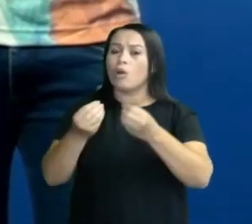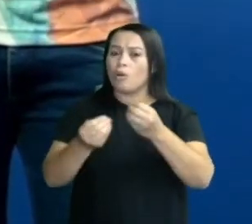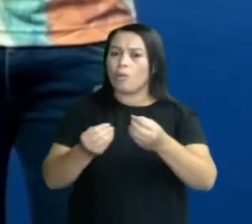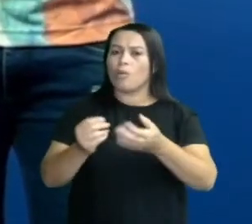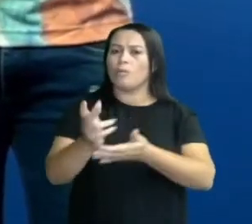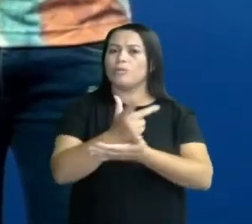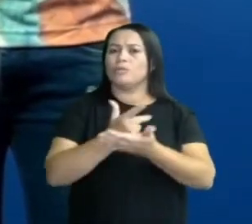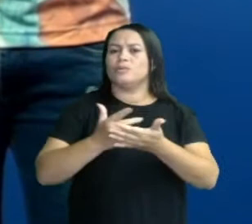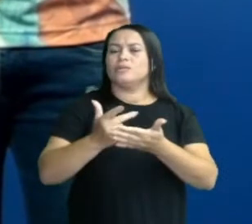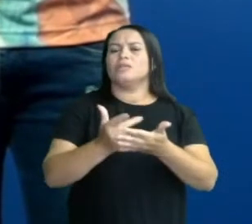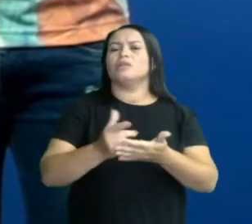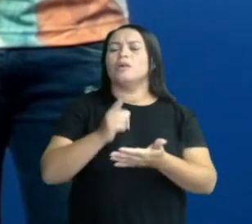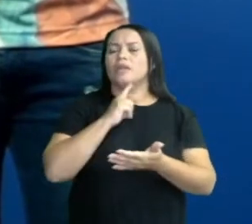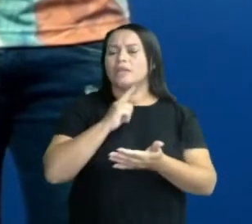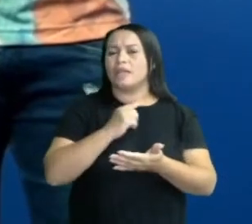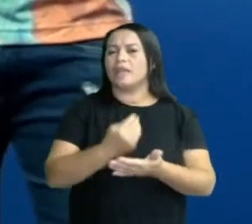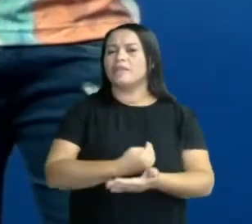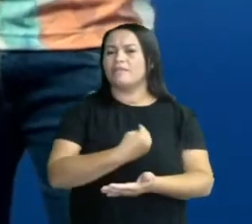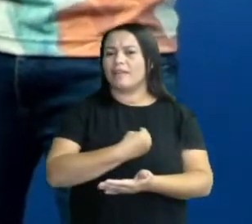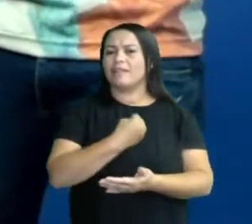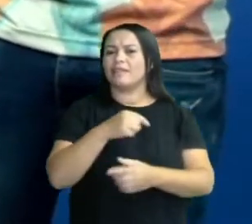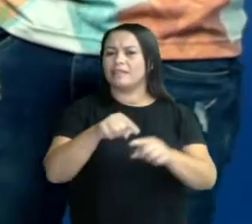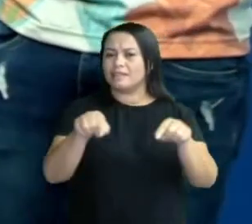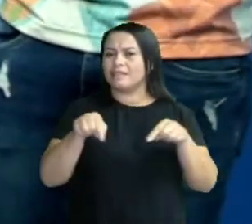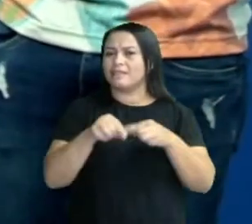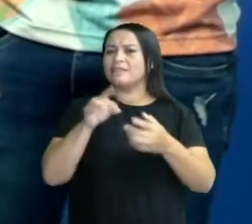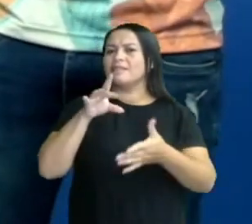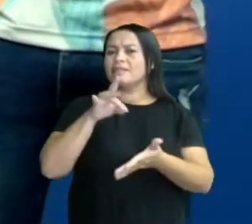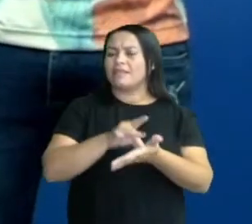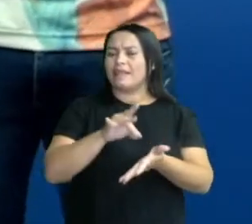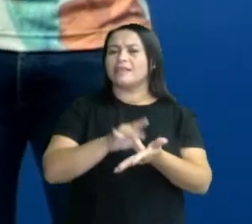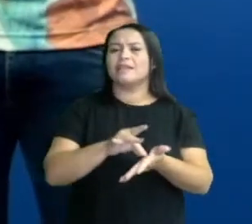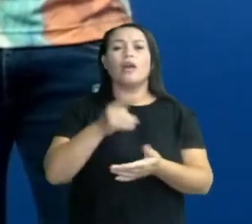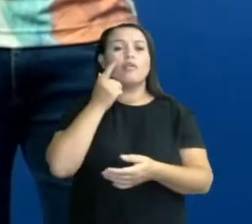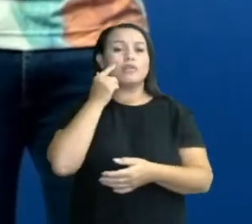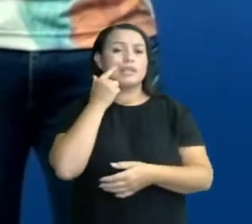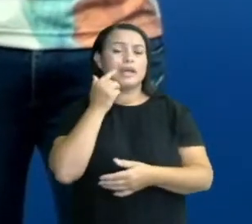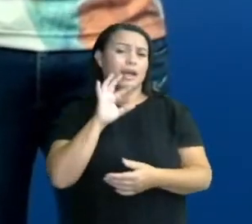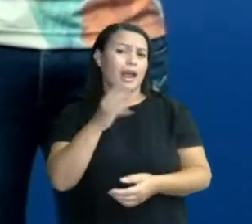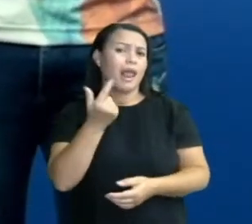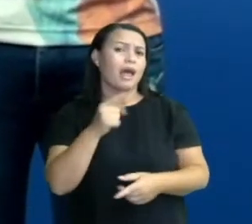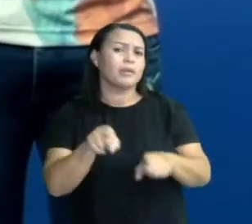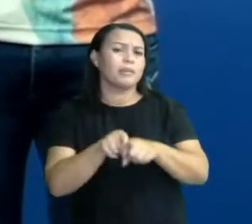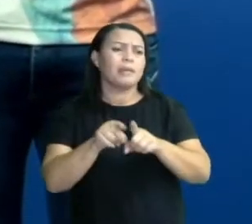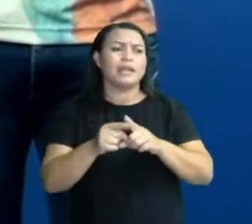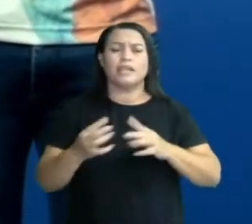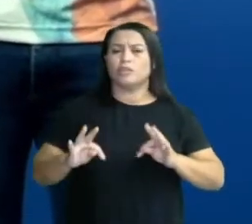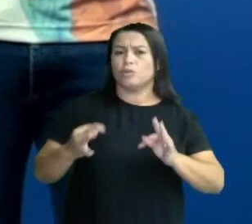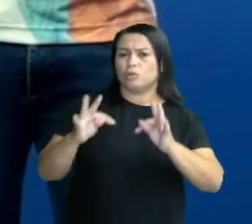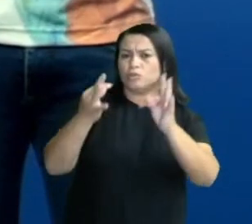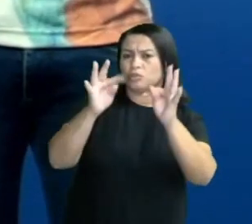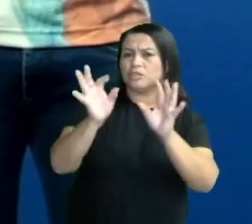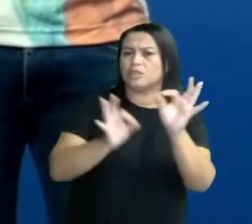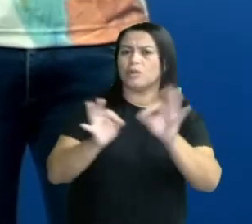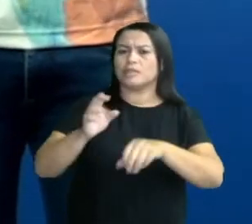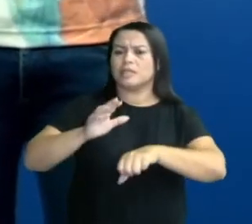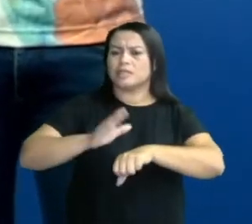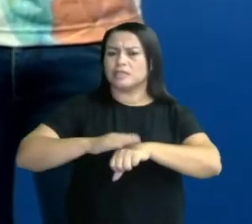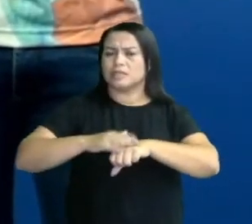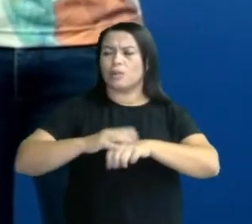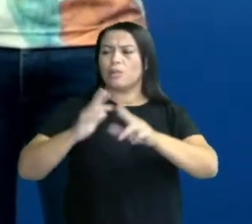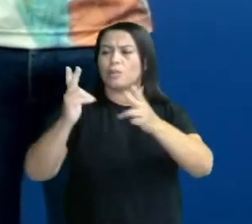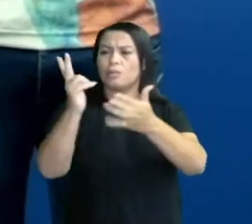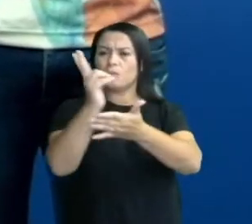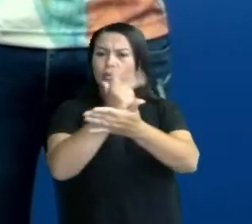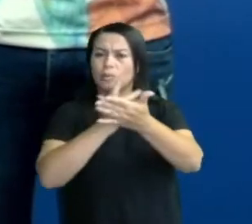existe no espaço real. Beleza? E, logicamente, todas essas tecnologias empregadas na confecção de mapas vai